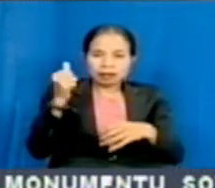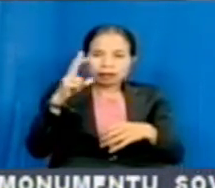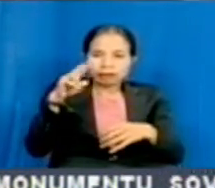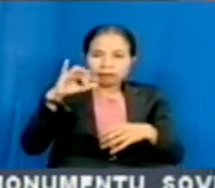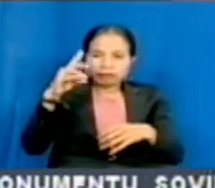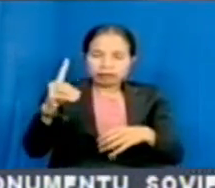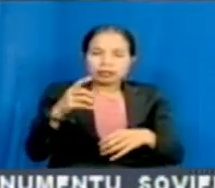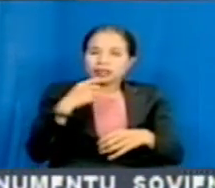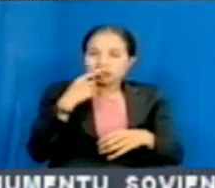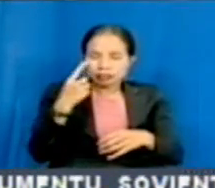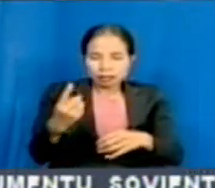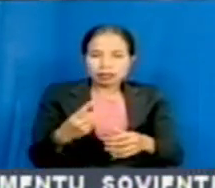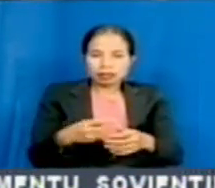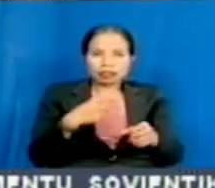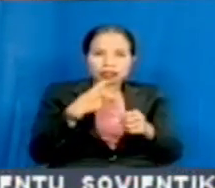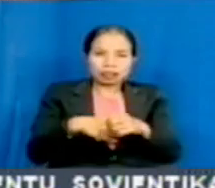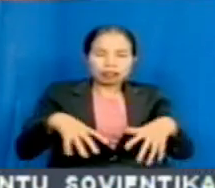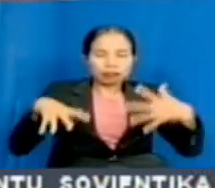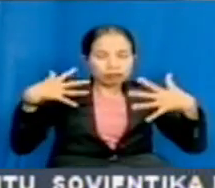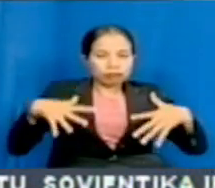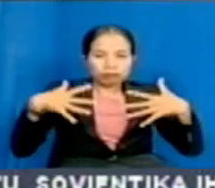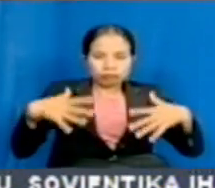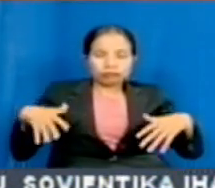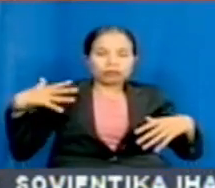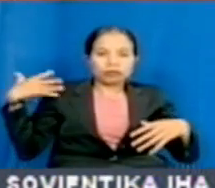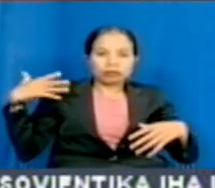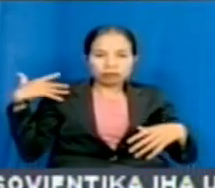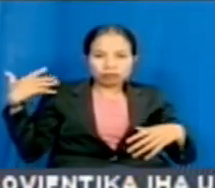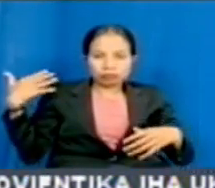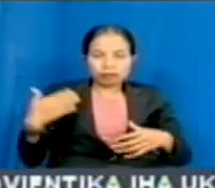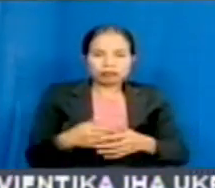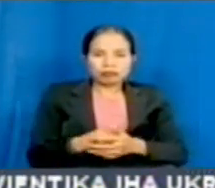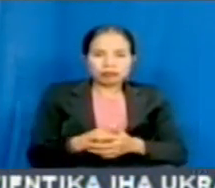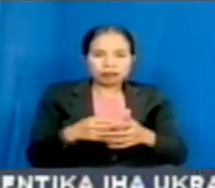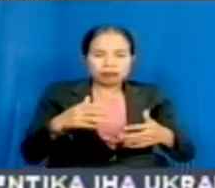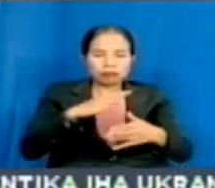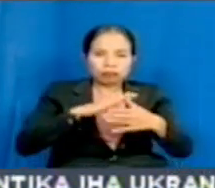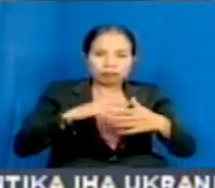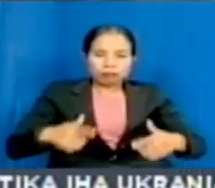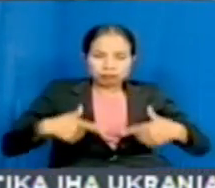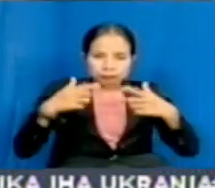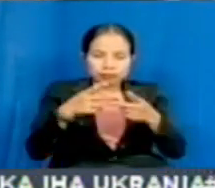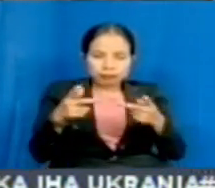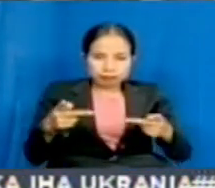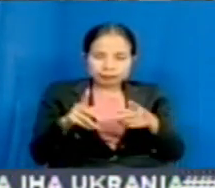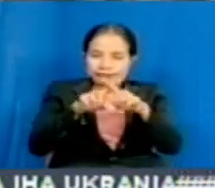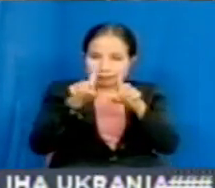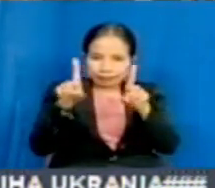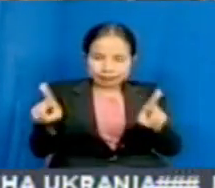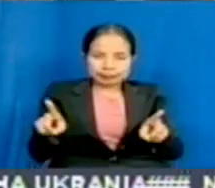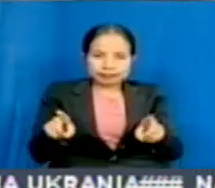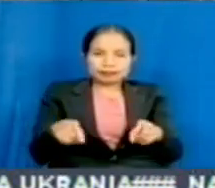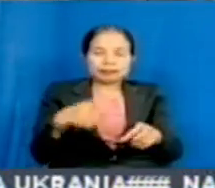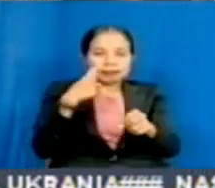Ximenes mandata e hatete. E tempo resistência, juventude e resistência morre-se a ambiente nebe, diferente